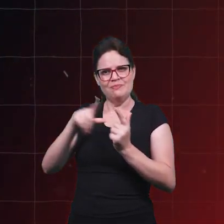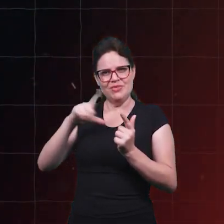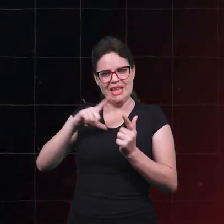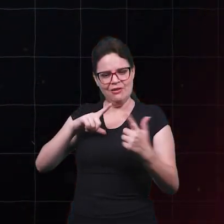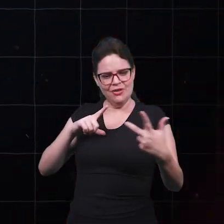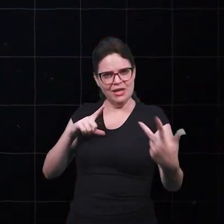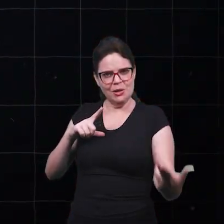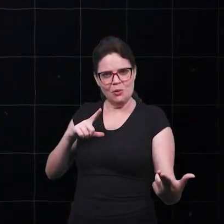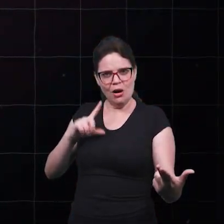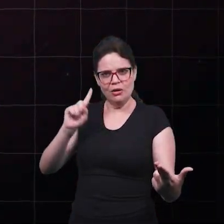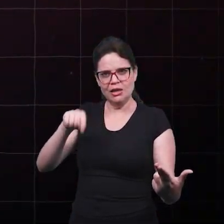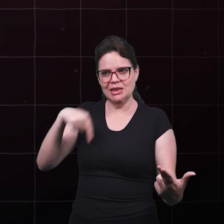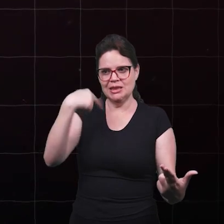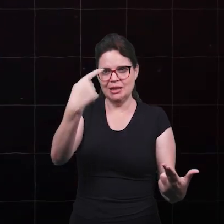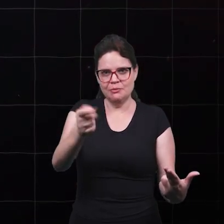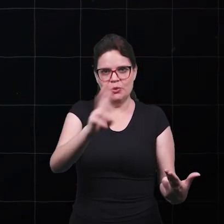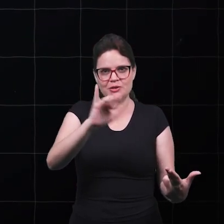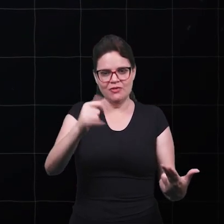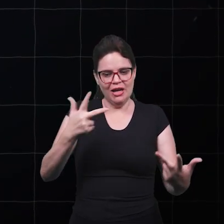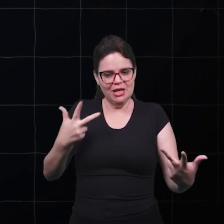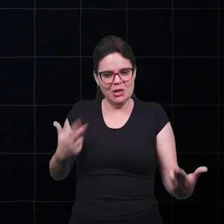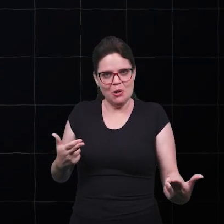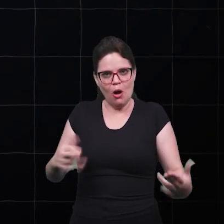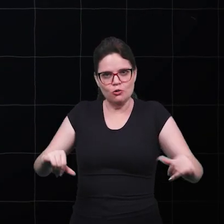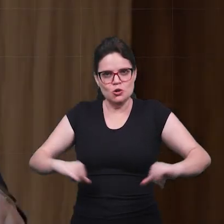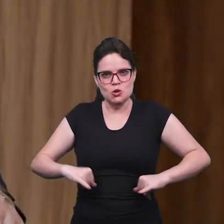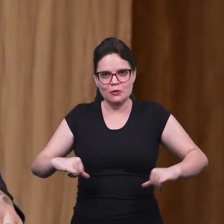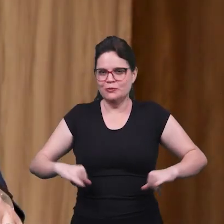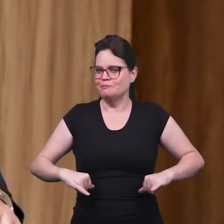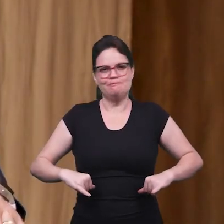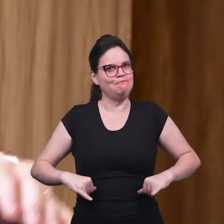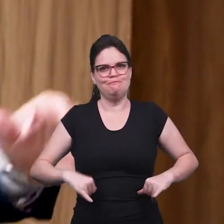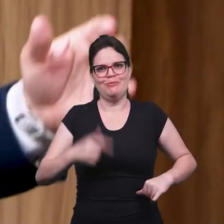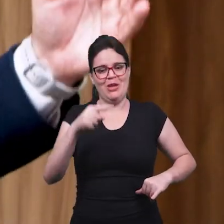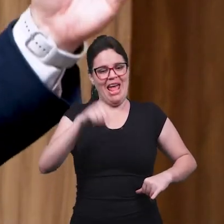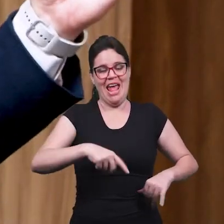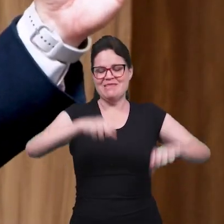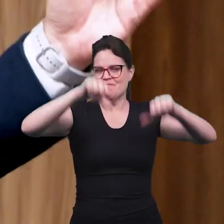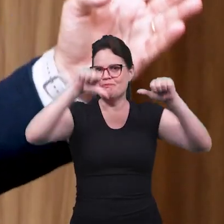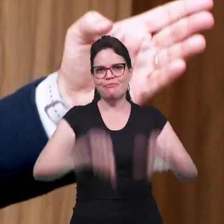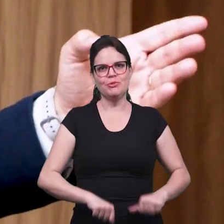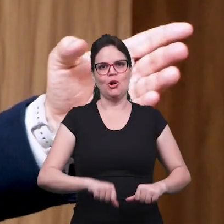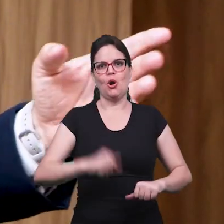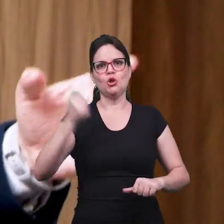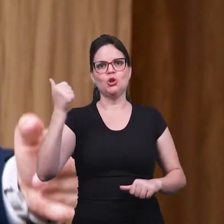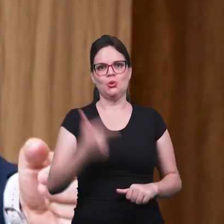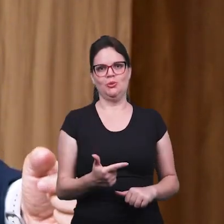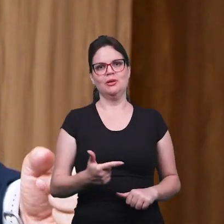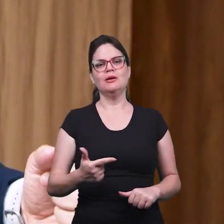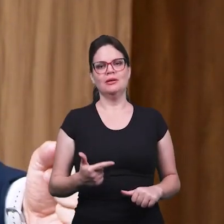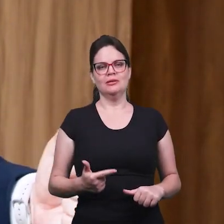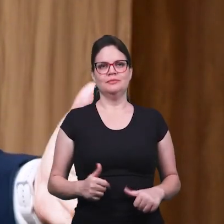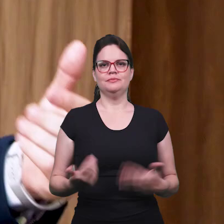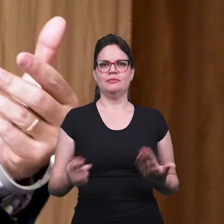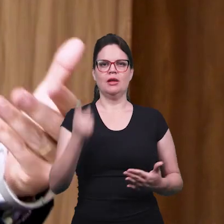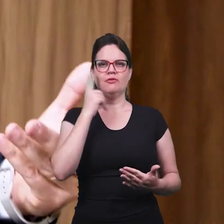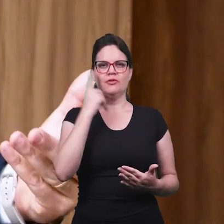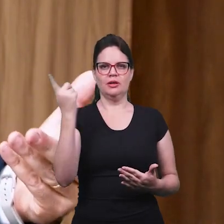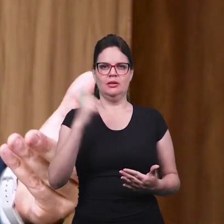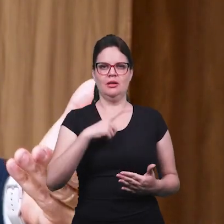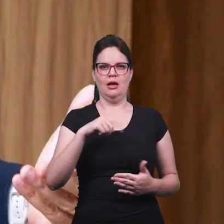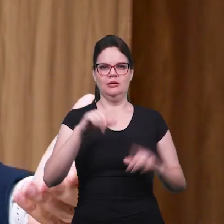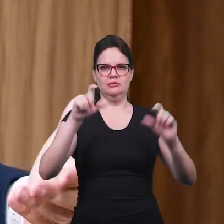agora, nem tampouco há de haver. Então, até um quadro aí que seria interessante,